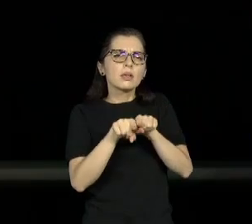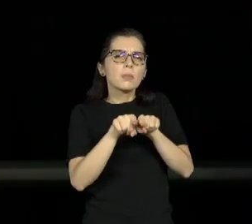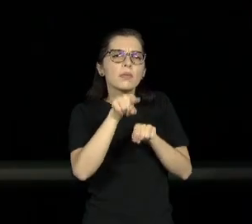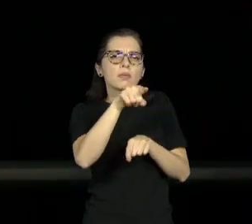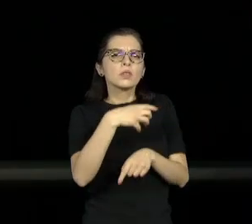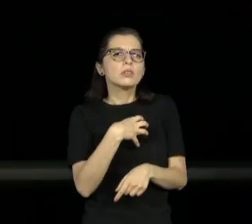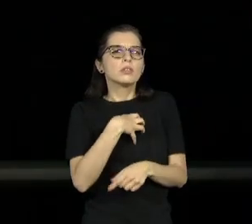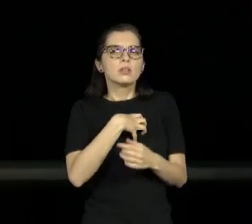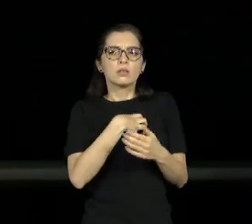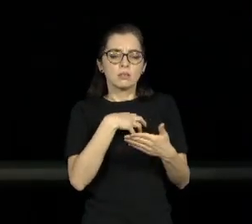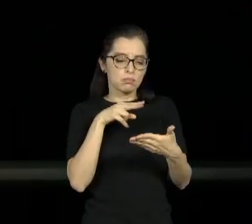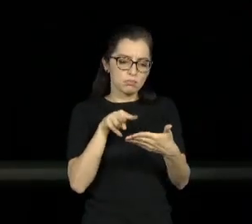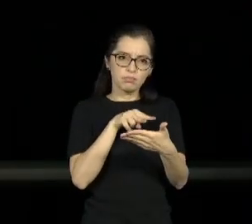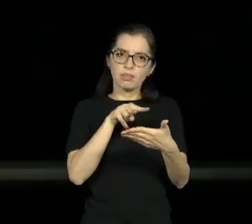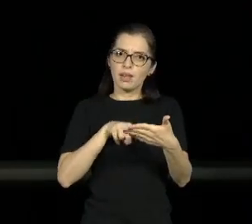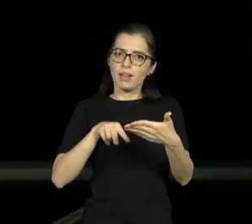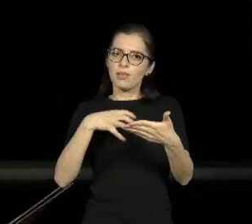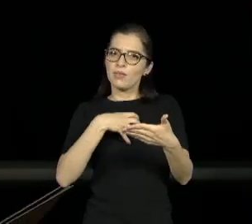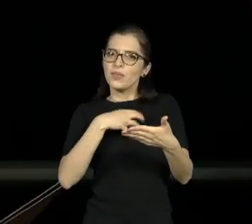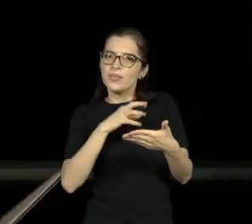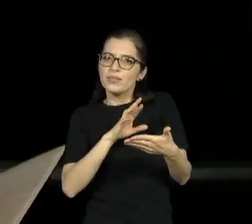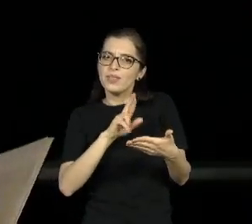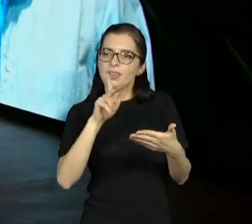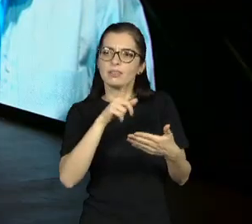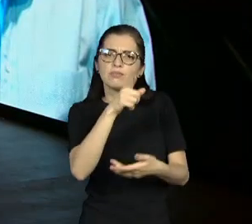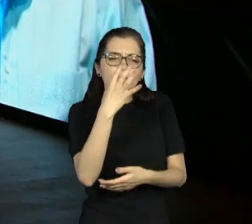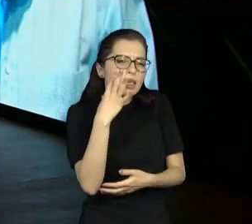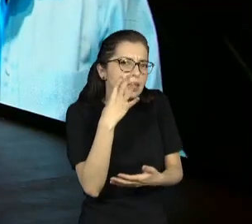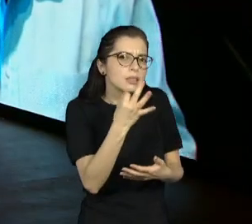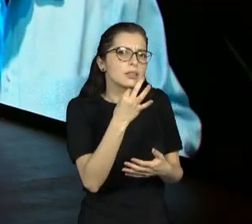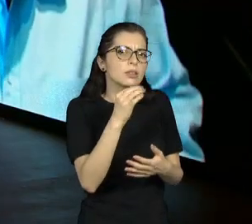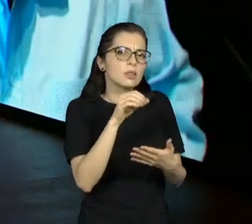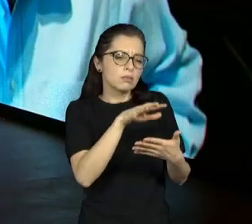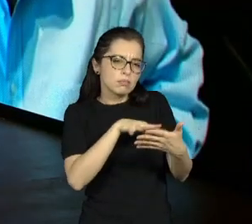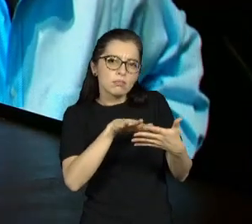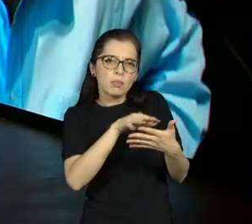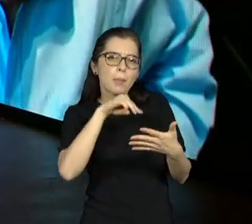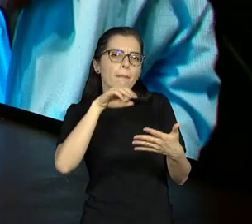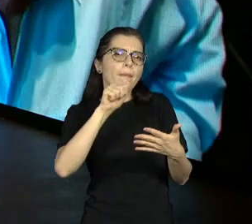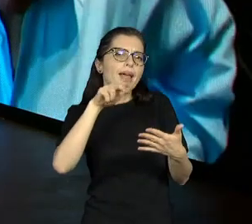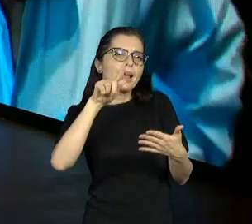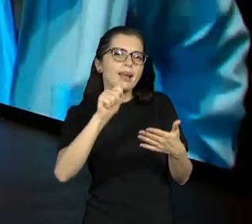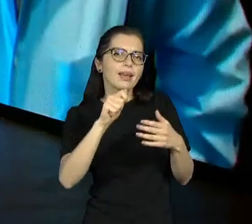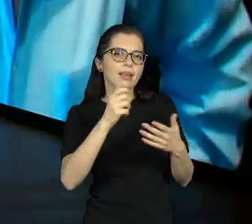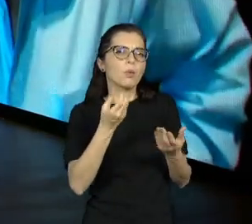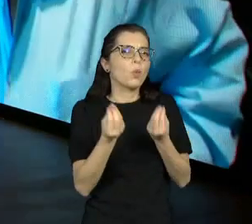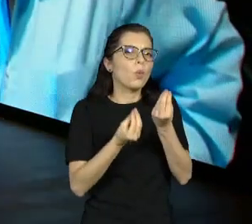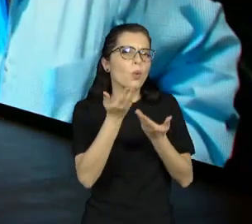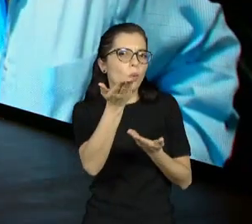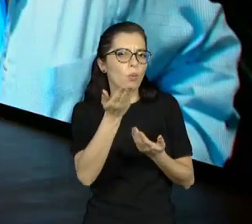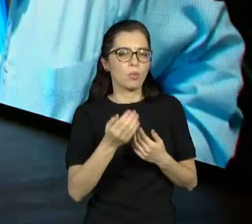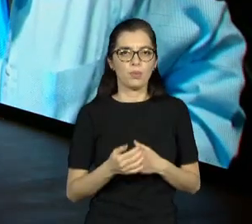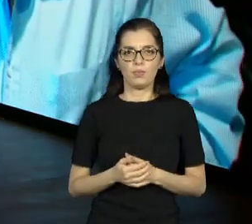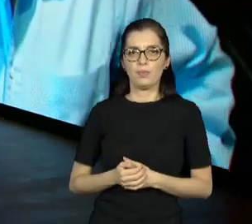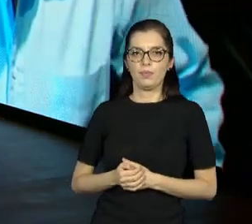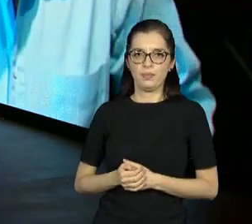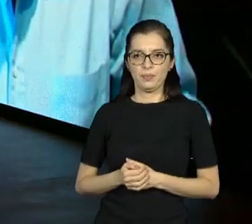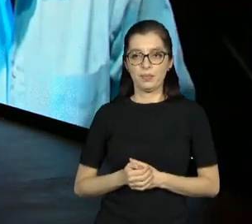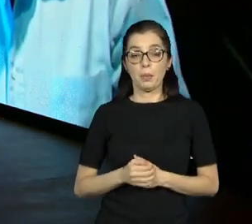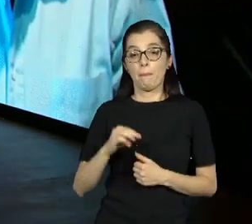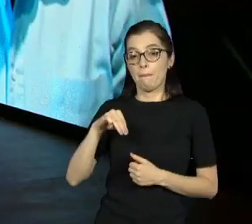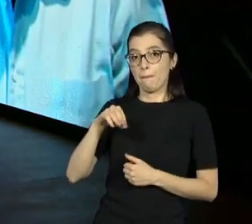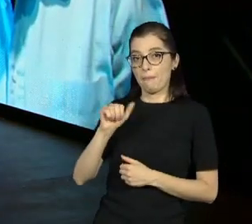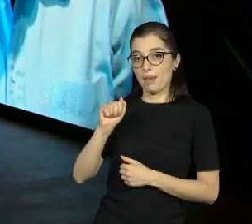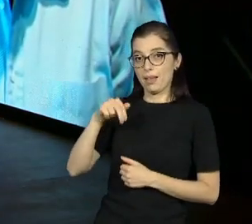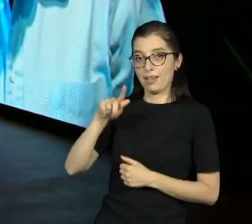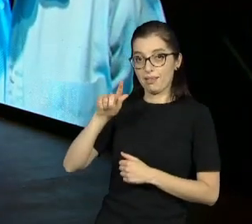te atrai tanto nos mangás? Mais uma vez, o mangaka, o desenhista